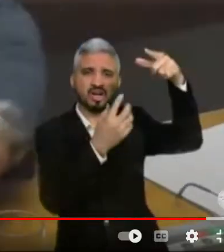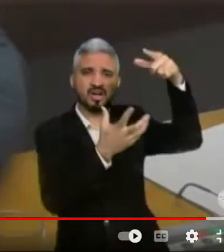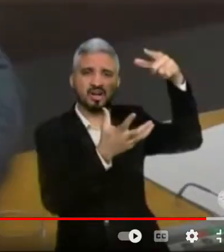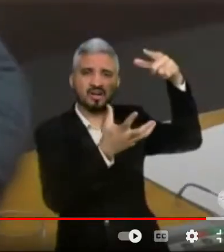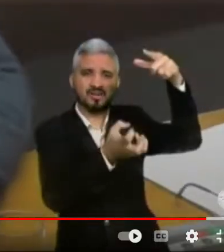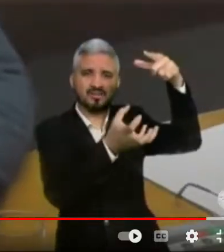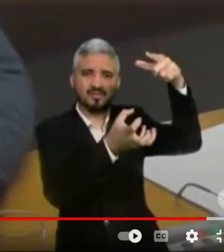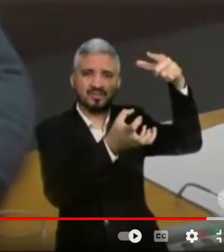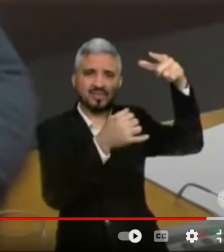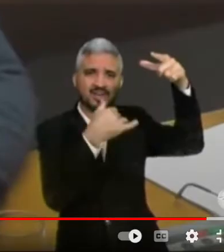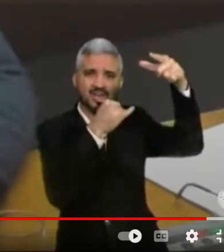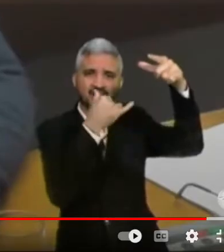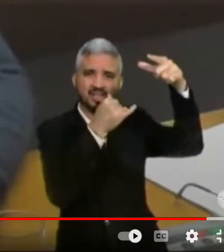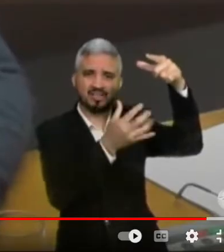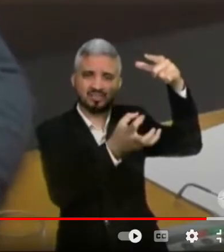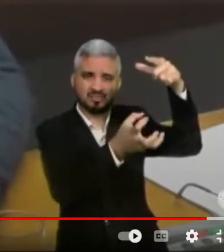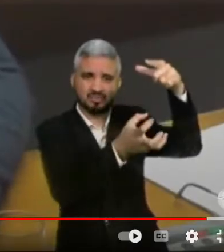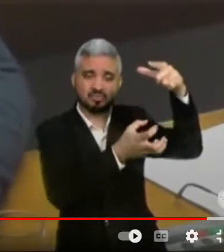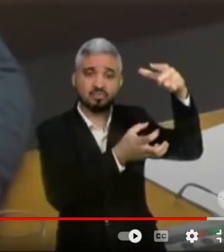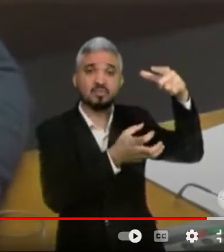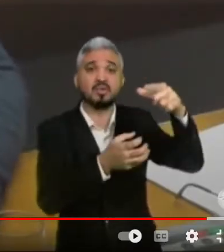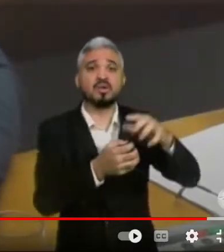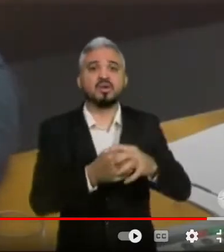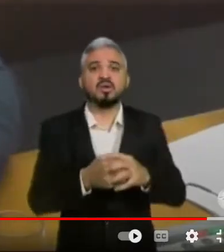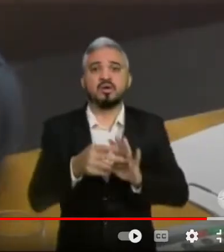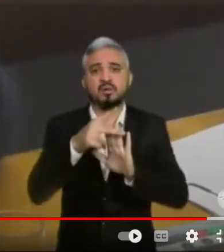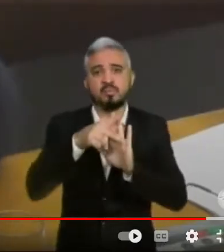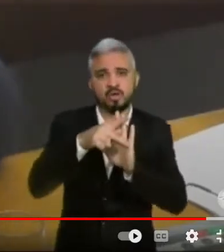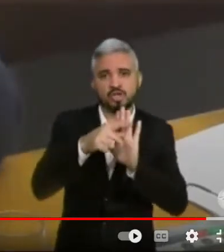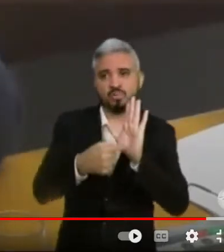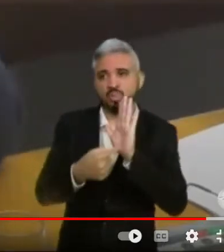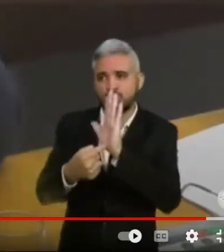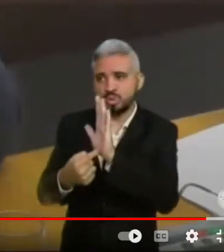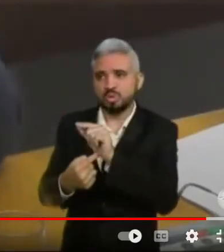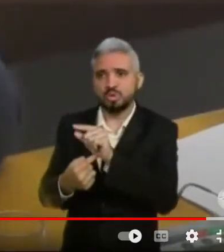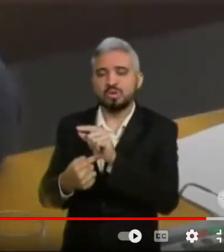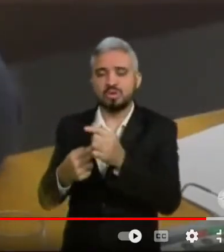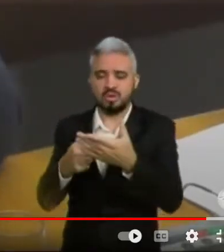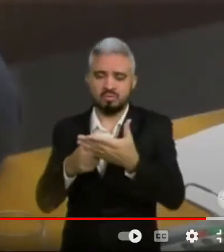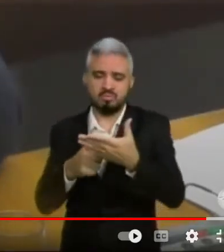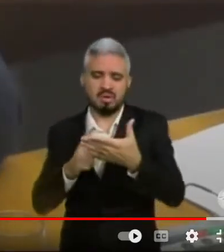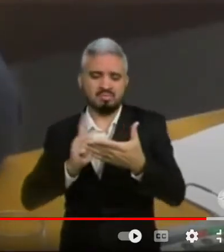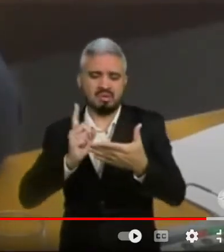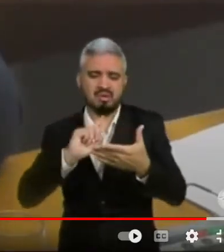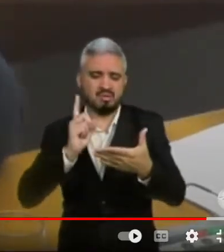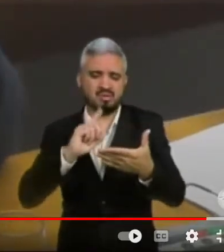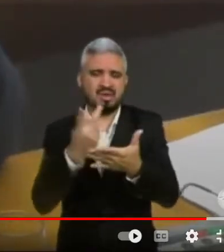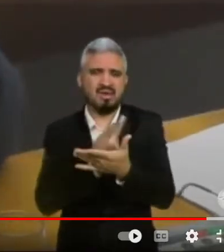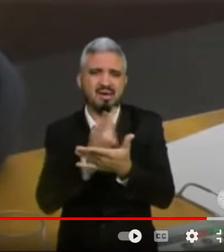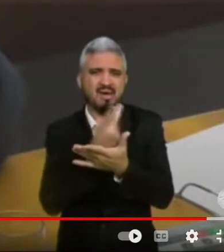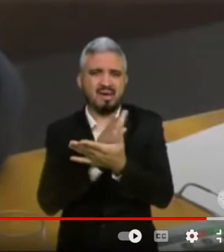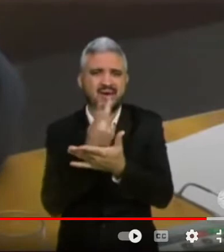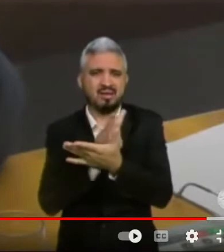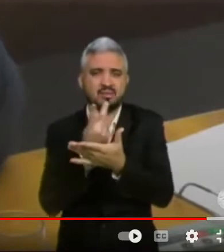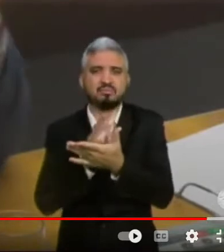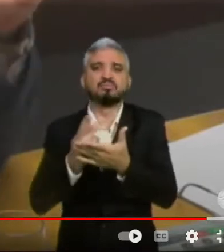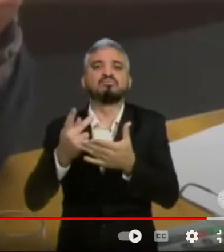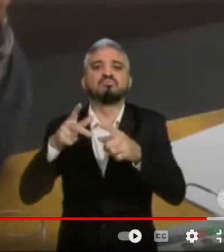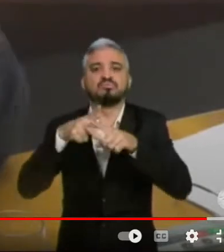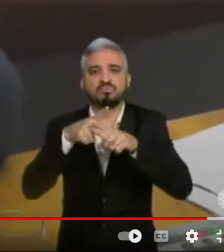Aí, não, desmancha. Vamos ter que fazer novamente o projeto. Aí foi